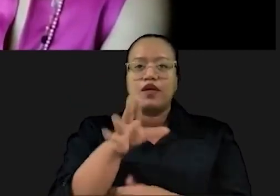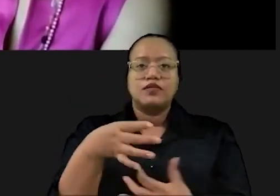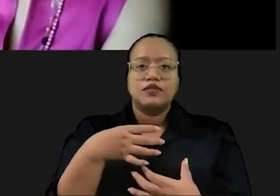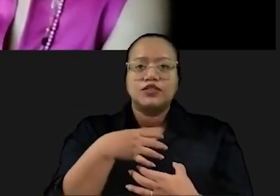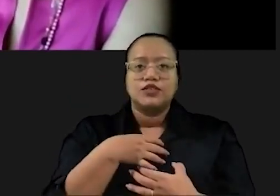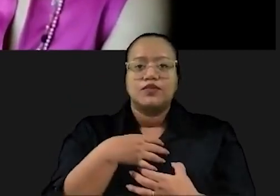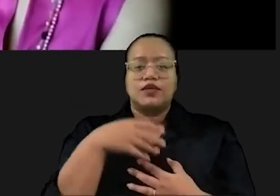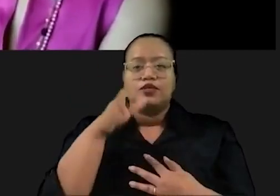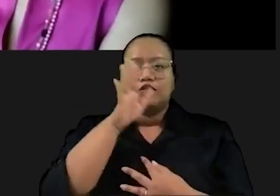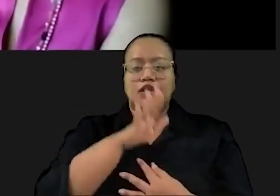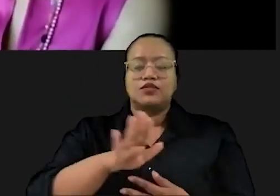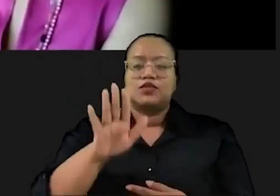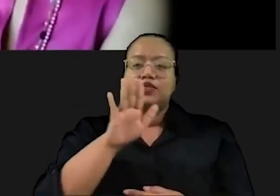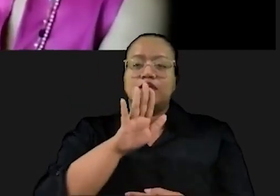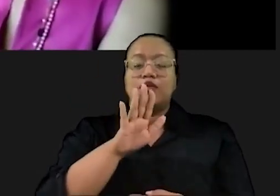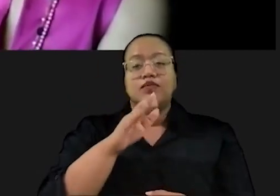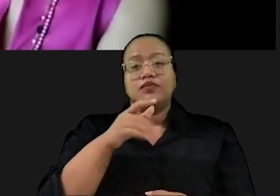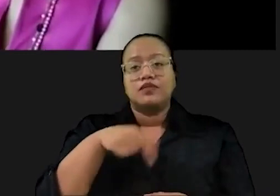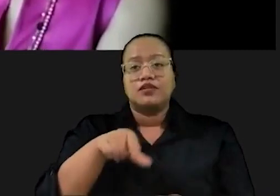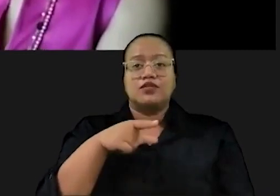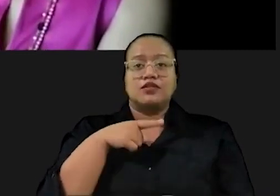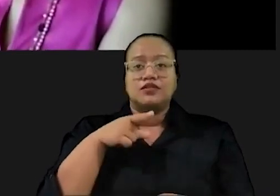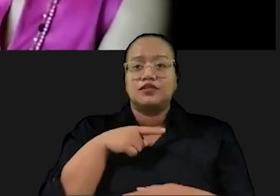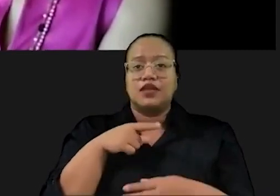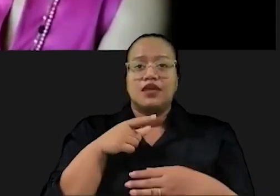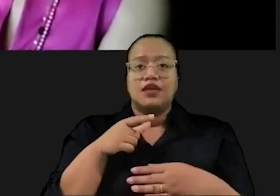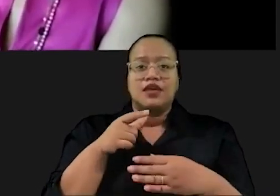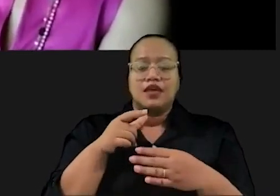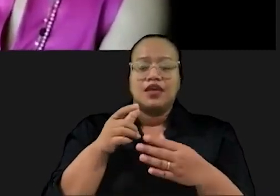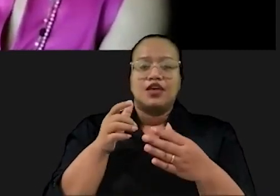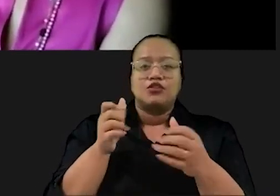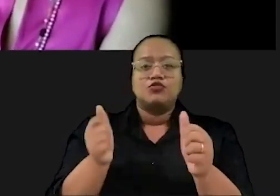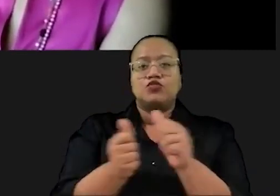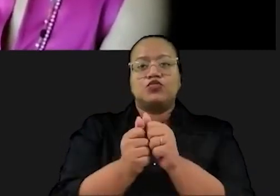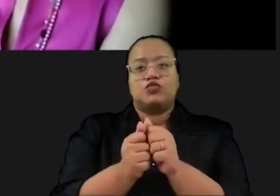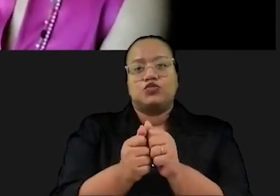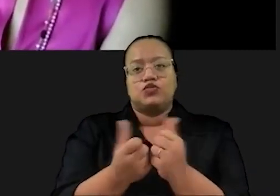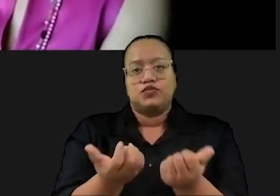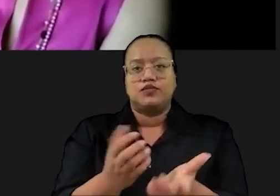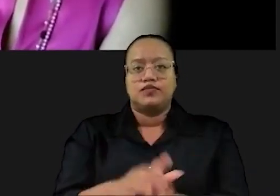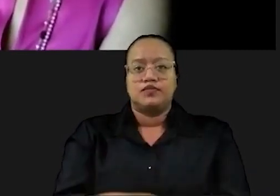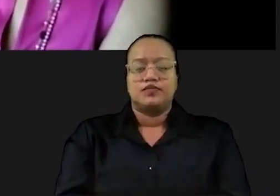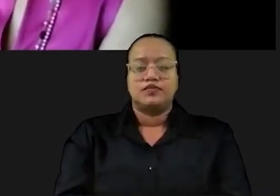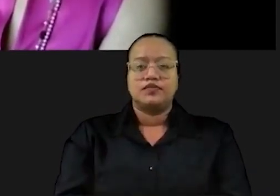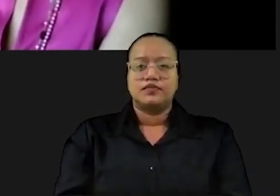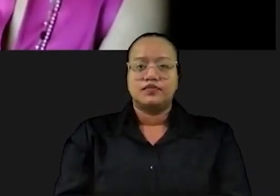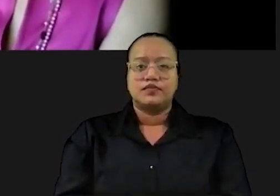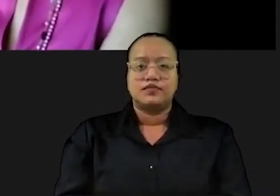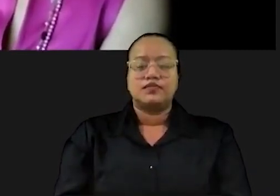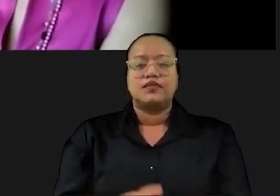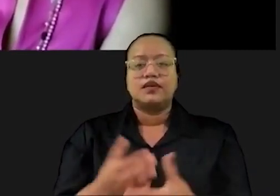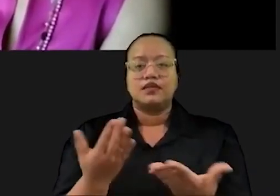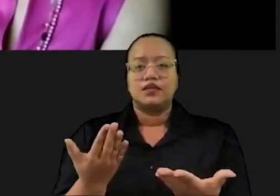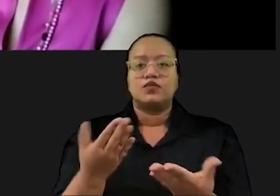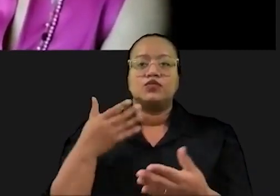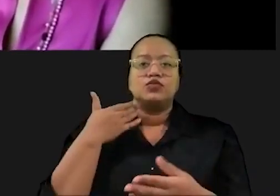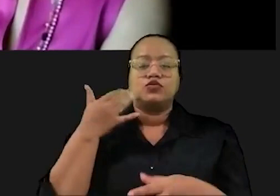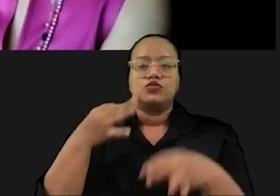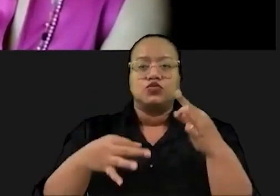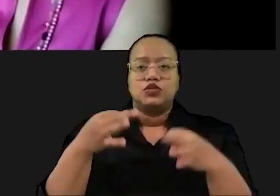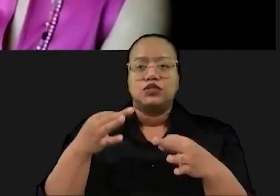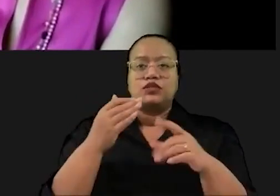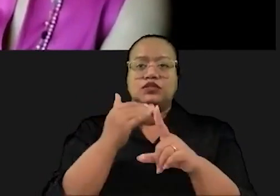mesmo barco. E é isso que os juízes precisam, né? Gravar os desembargadores também nas suas